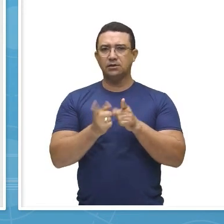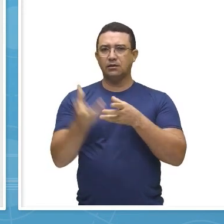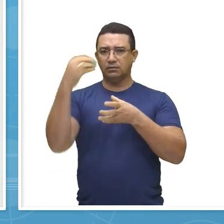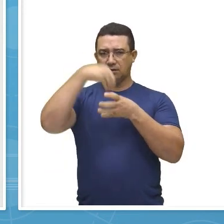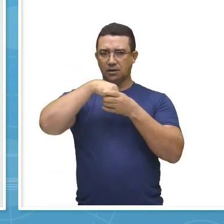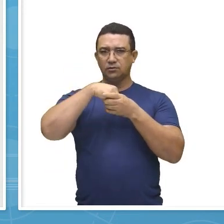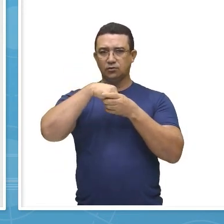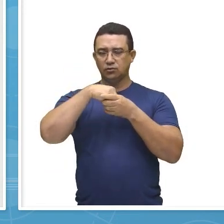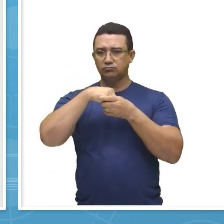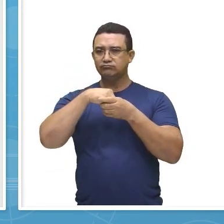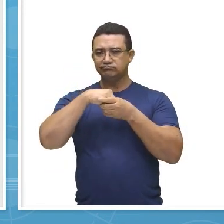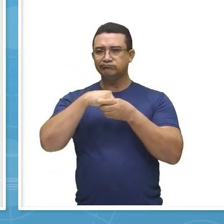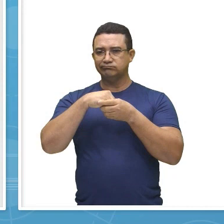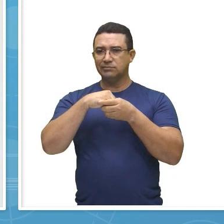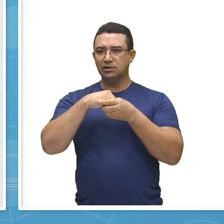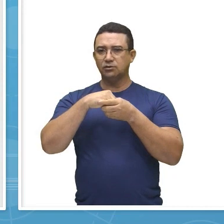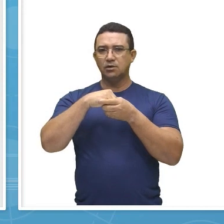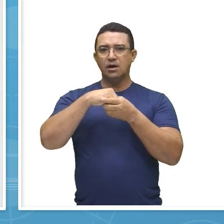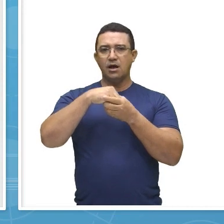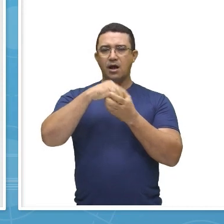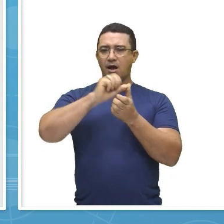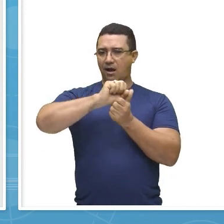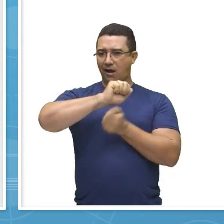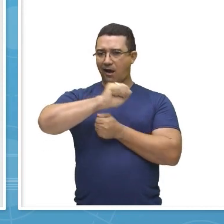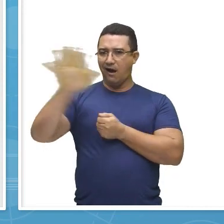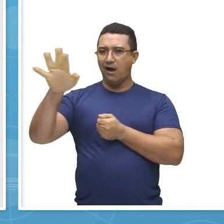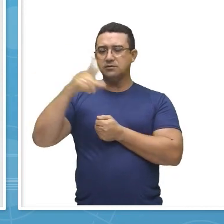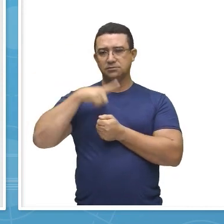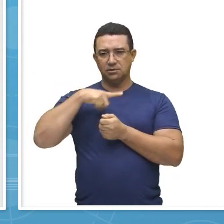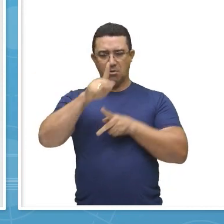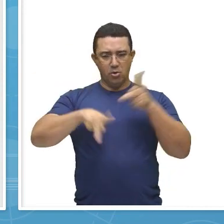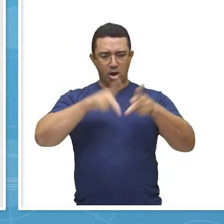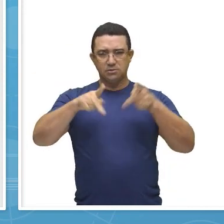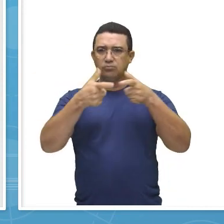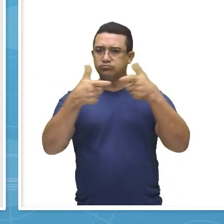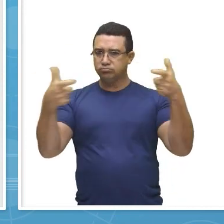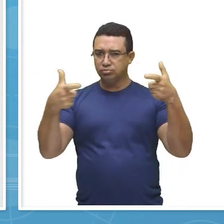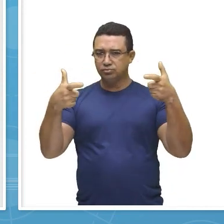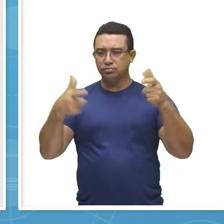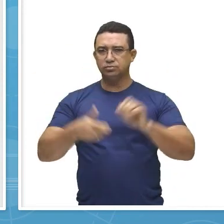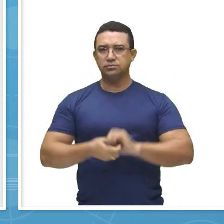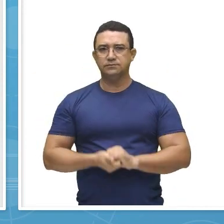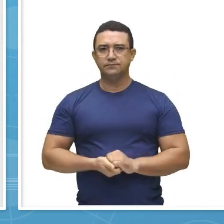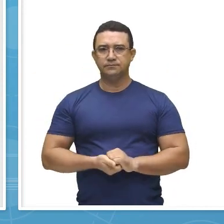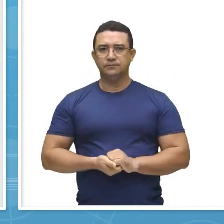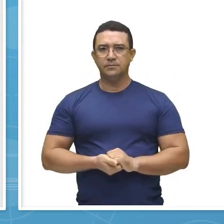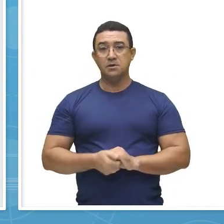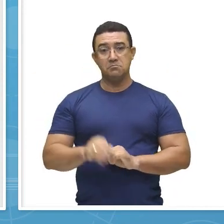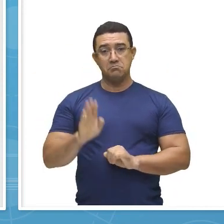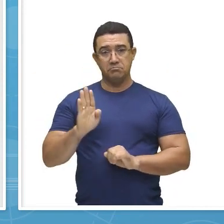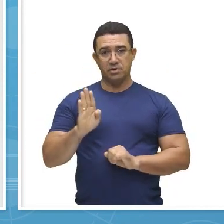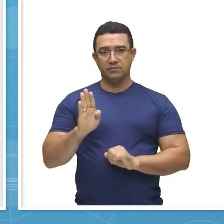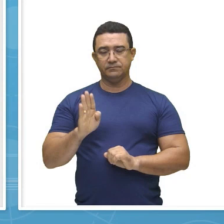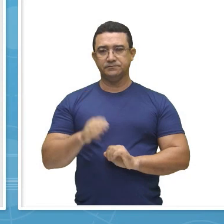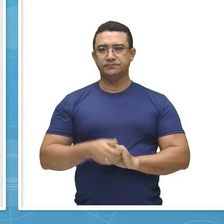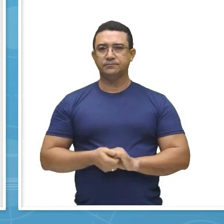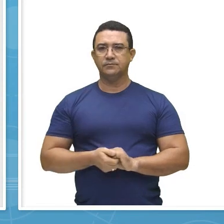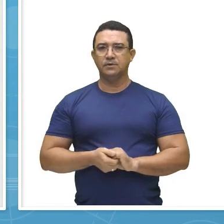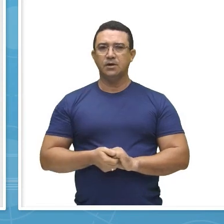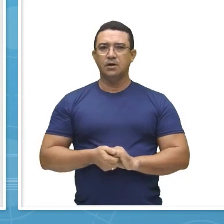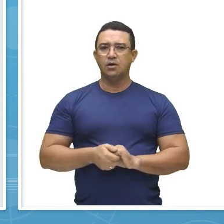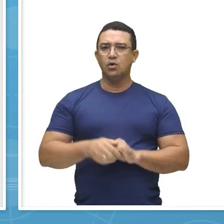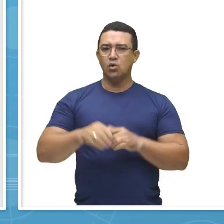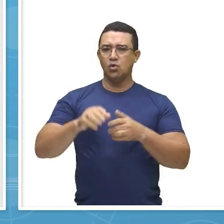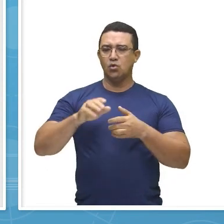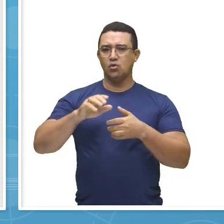uma população também com nível elevado, tá? Na letra B, está falando que o